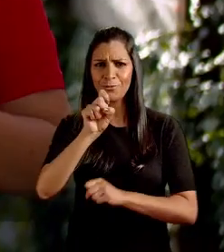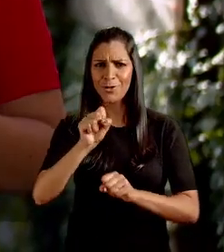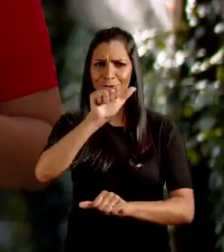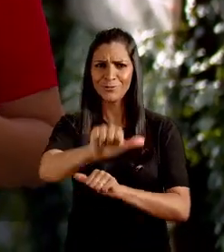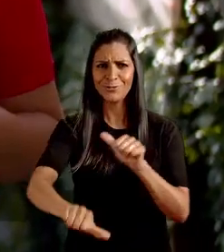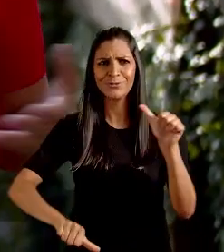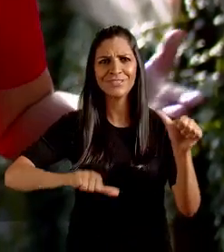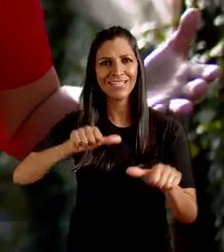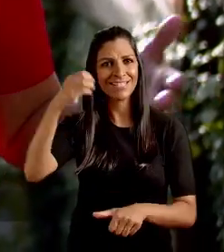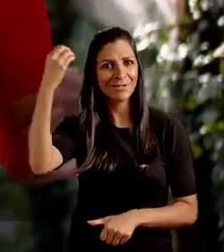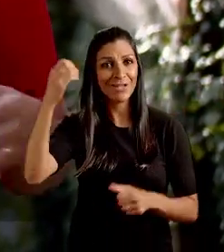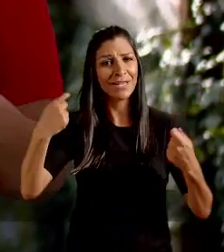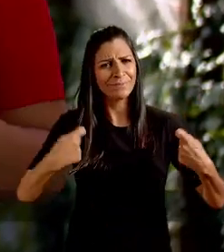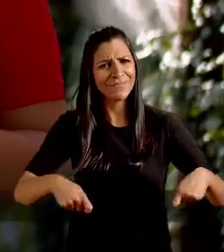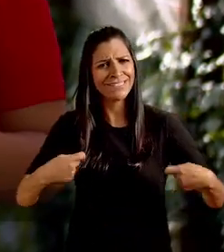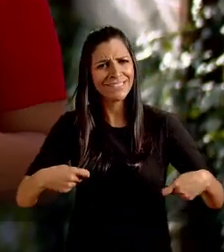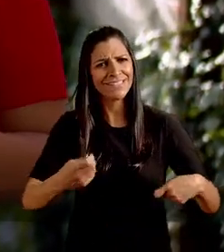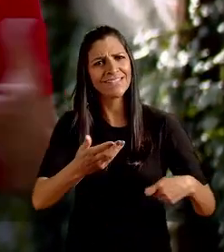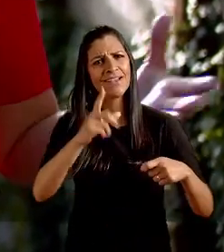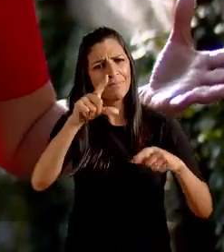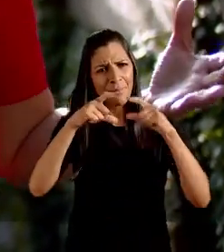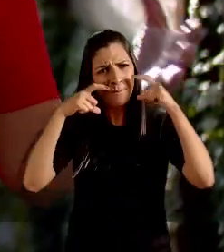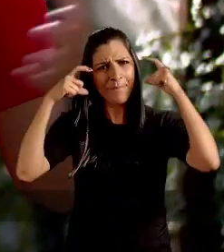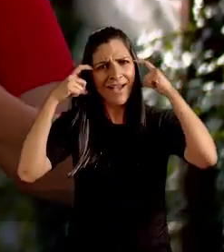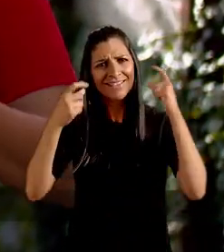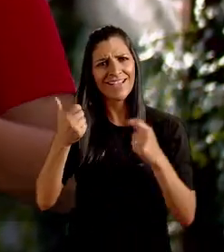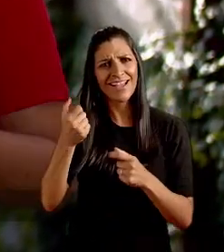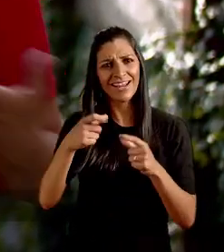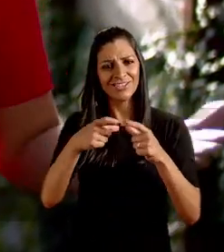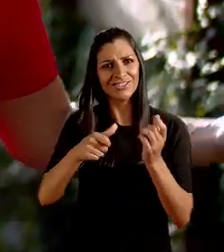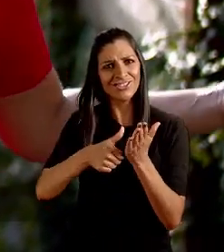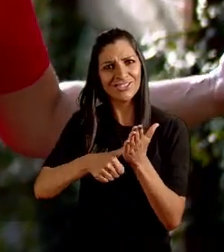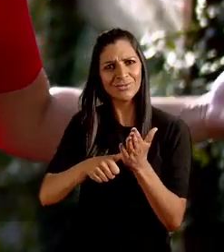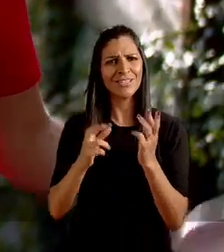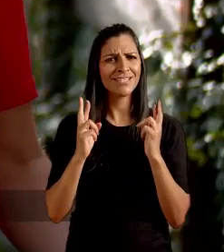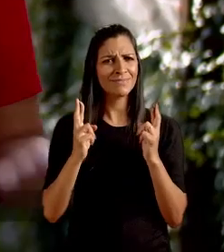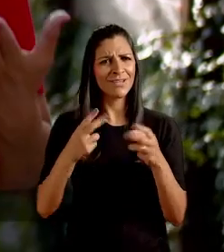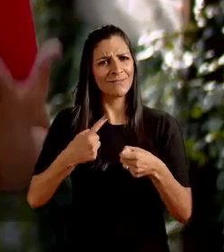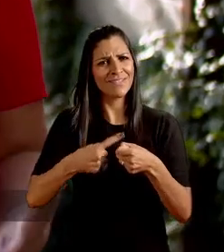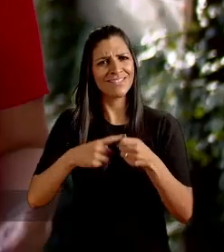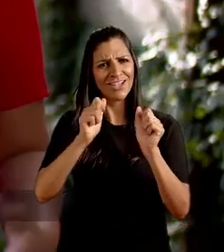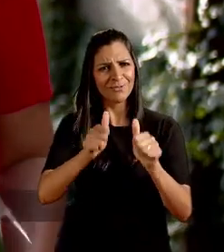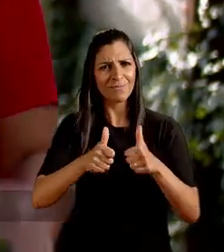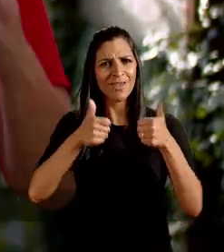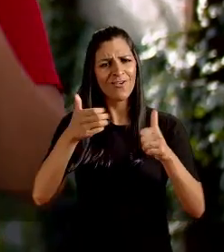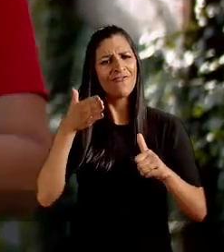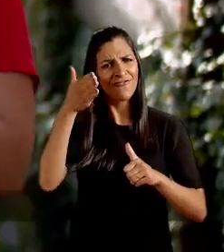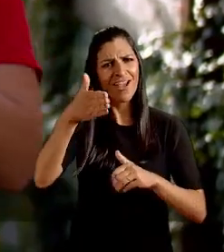tu pode ser a mudança que Porto Alegre precisa. Pega a tua máscara, a caneta, o título e a esperança